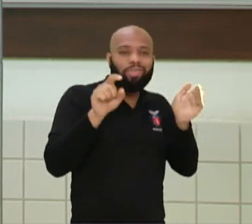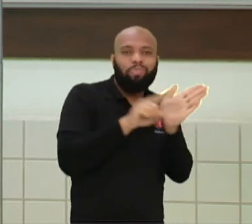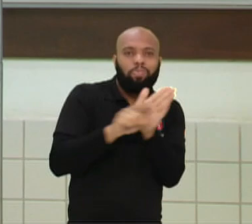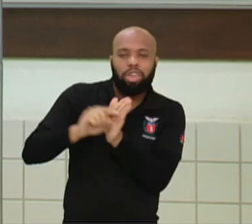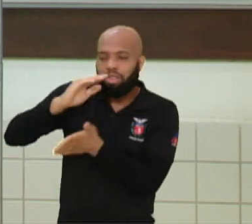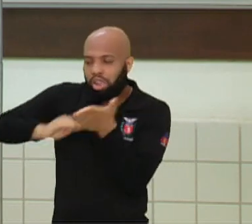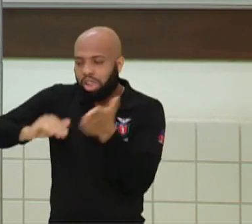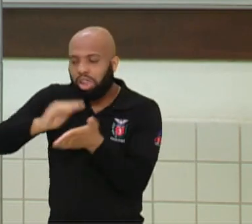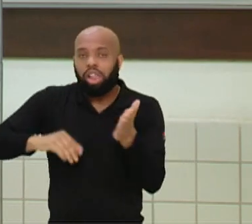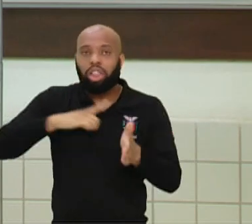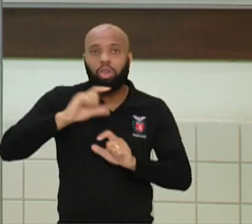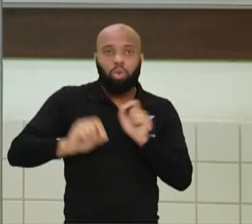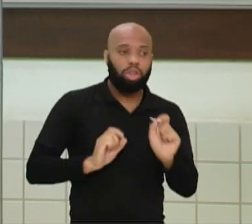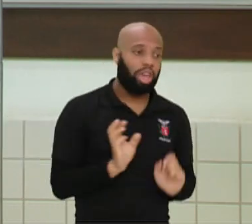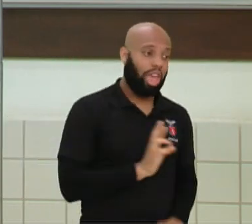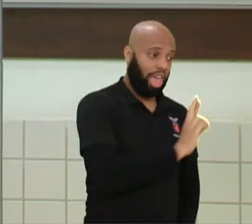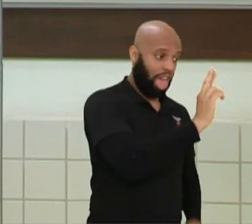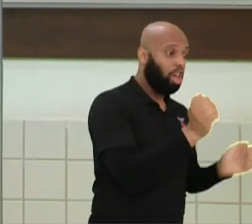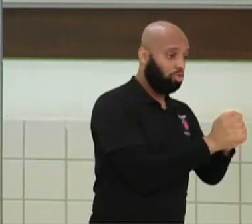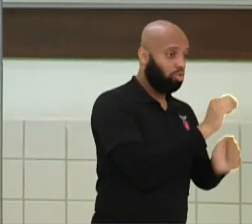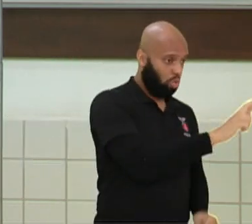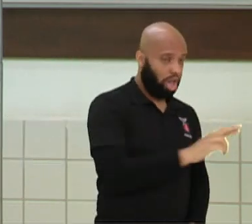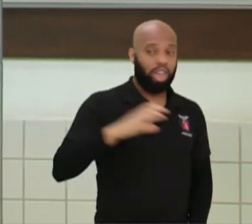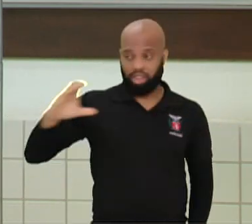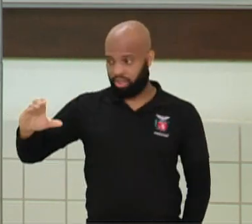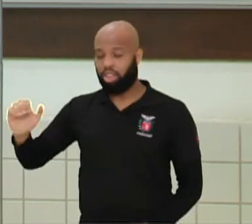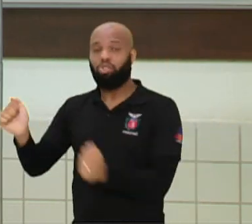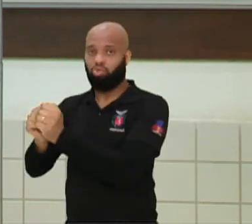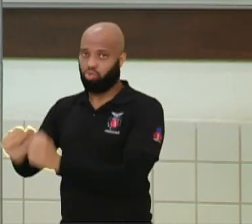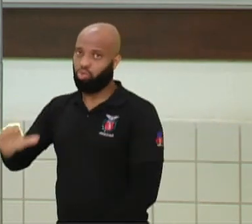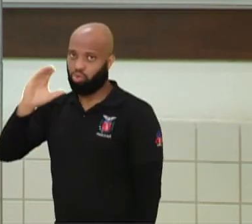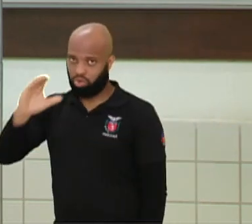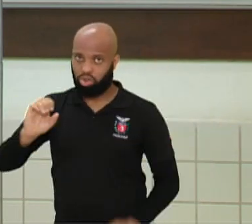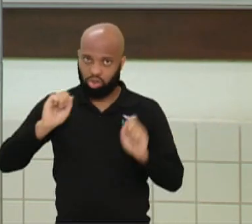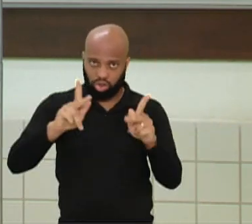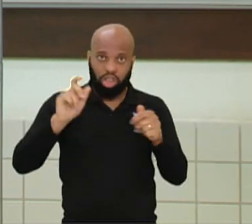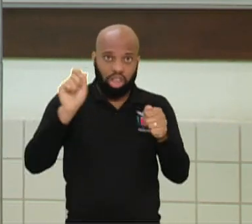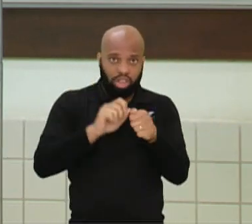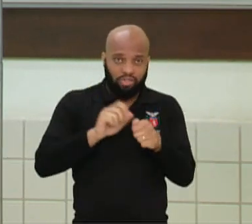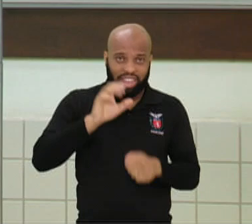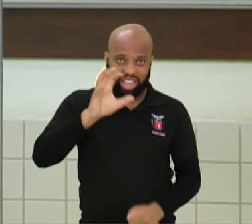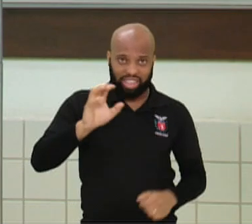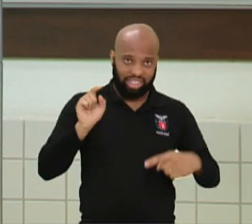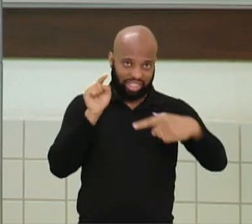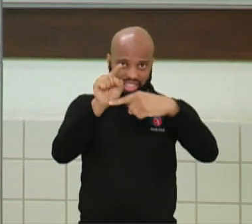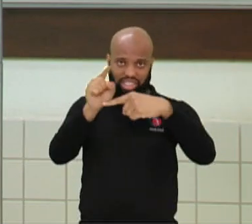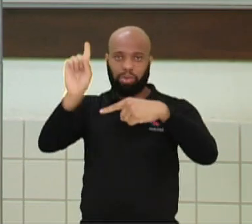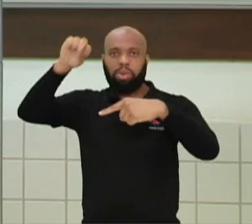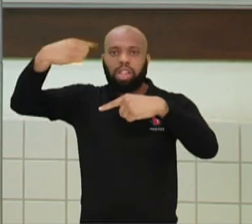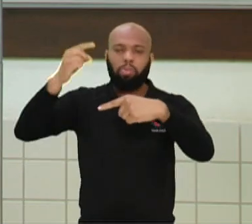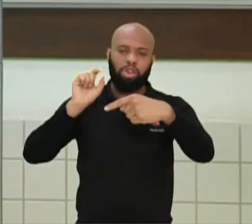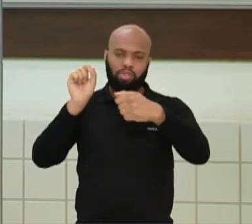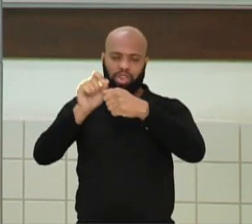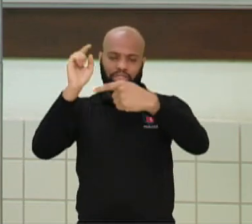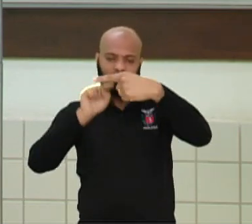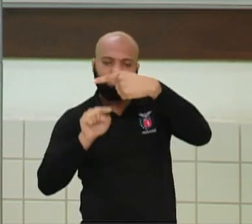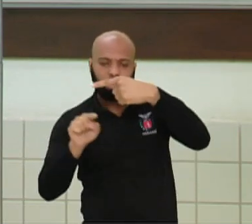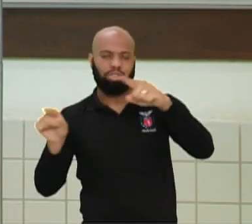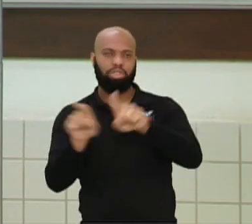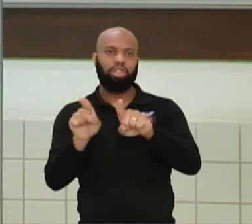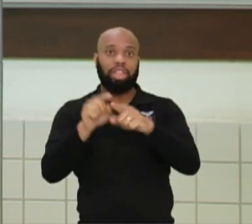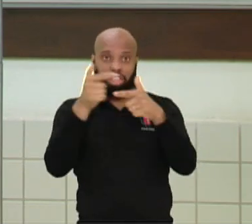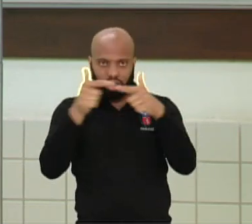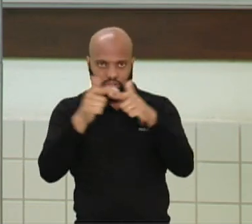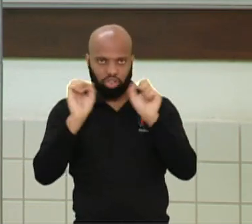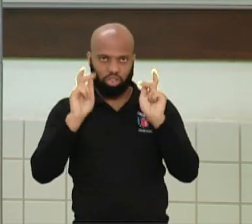vamos subtrair parte real da parte real, parte imaginária da parte imaginária. Fez o numerador, daí que você efetua a